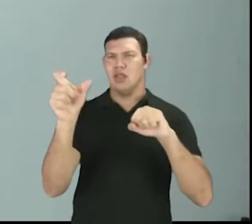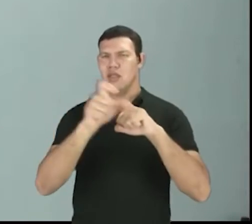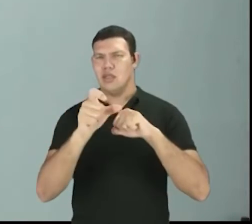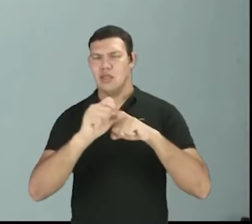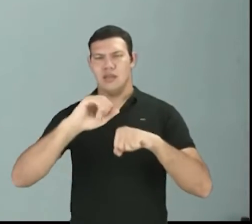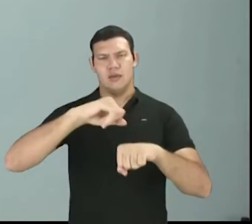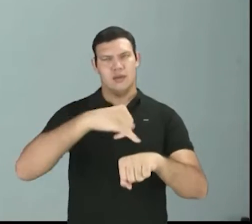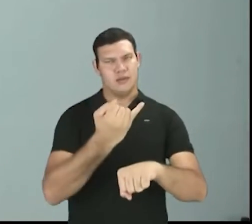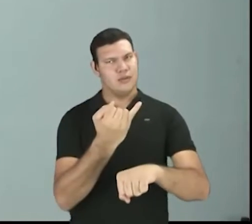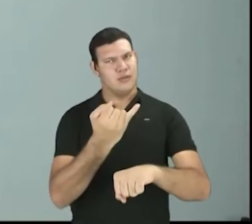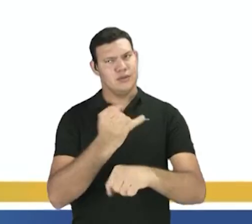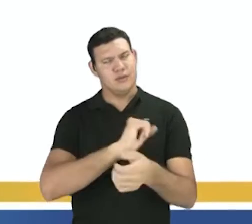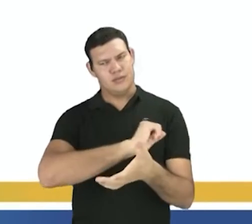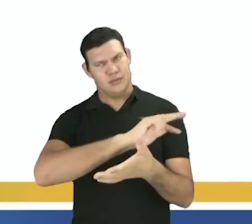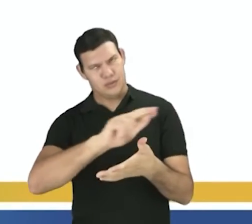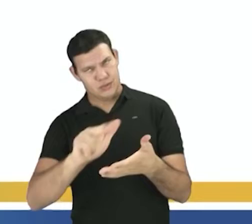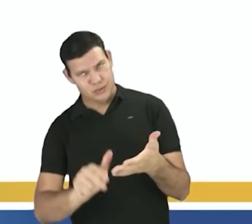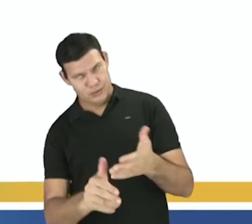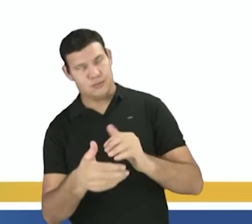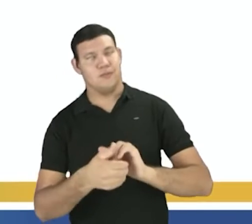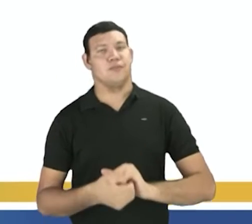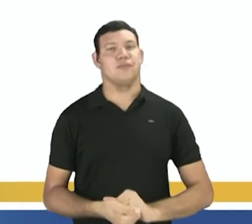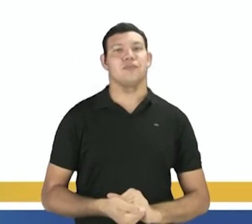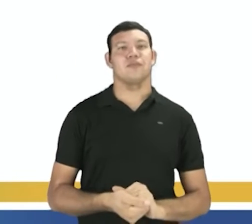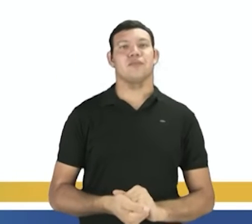Vamos seguindo.